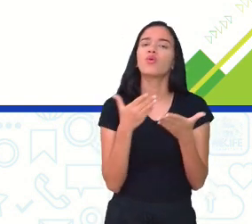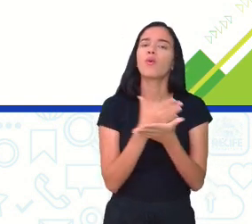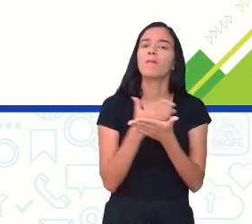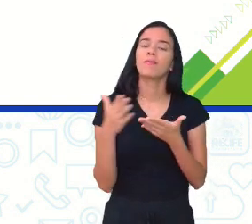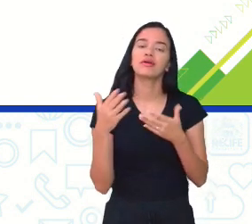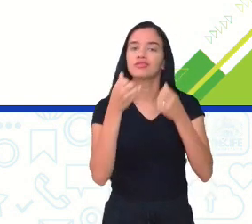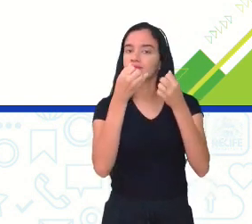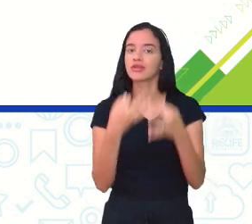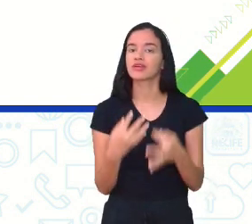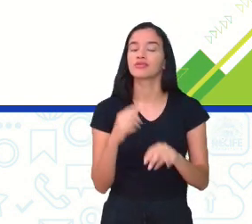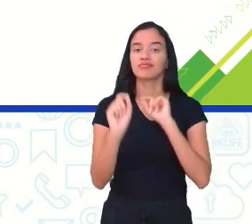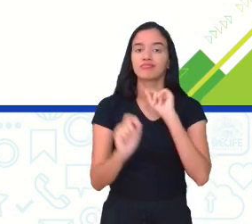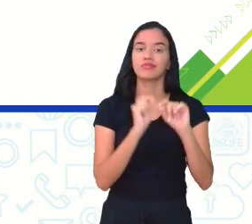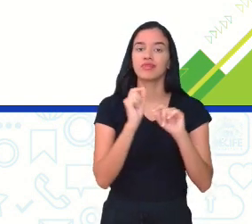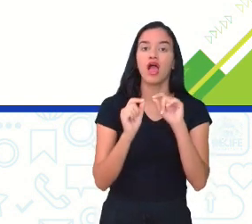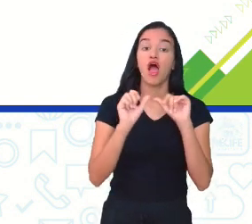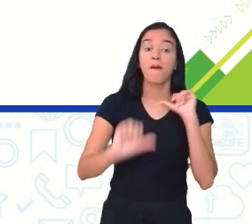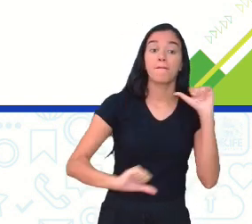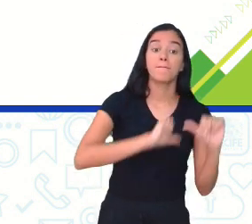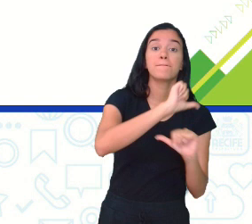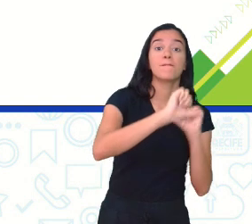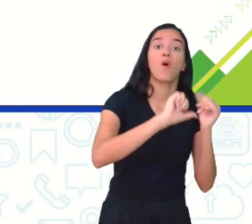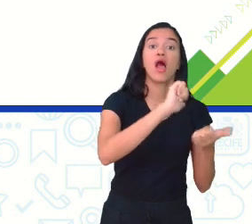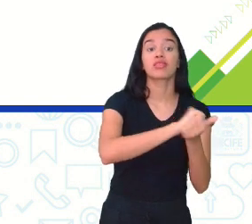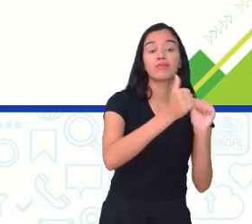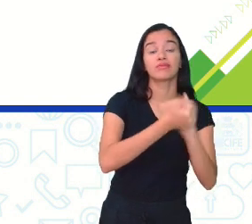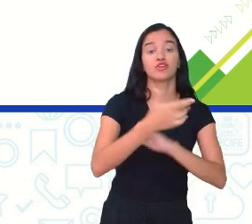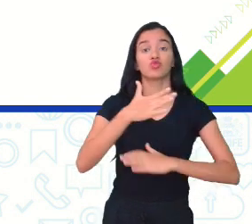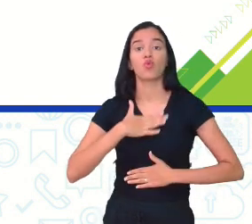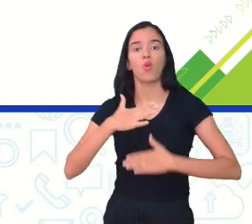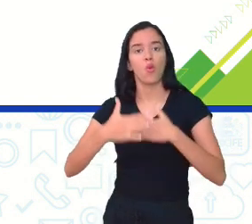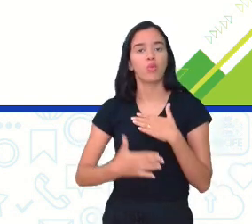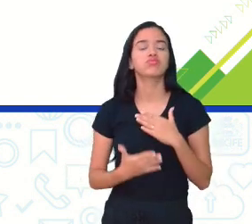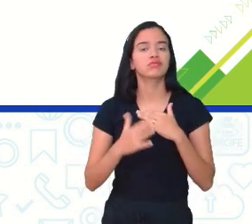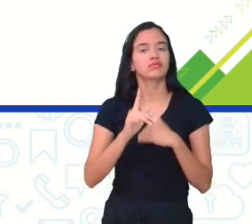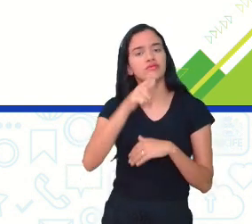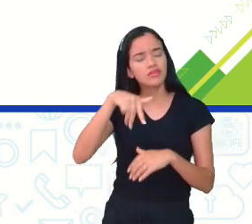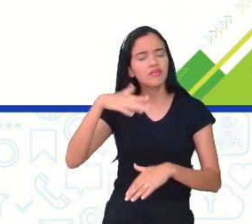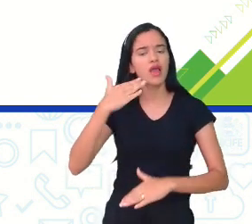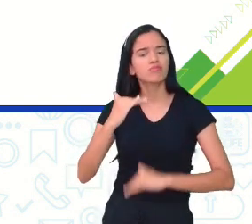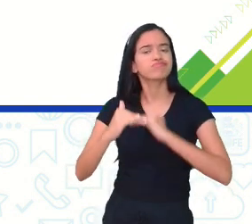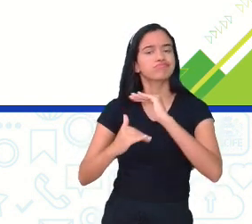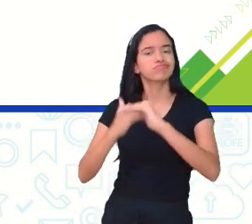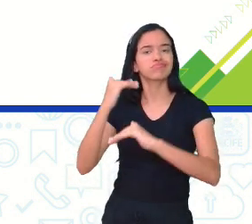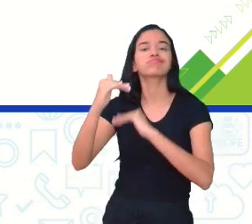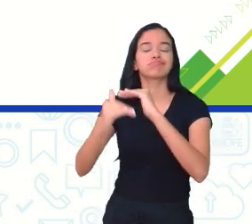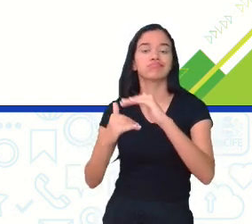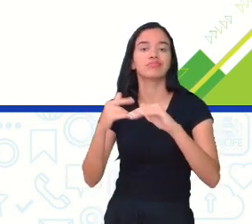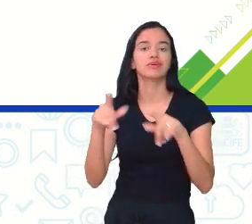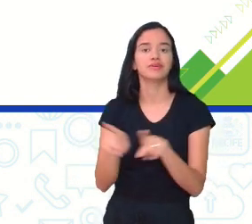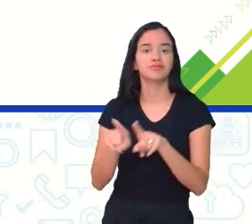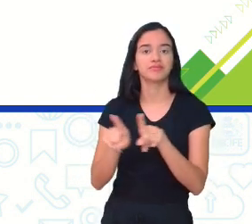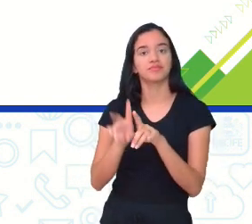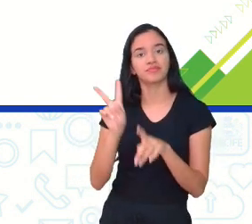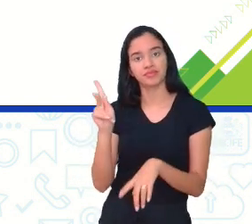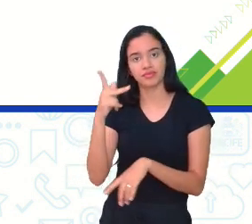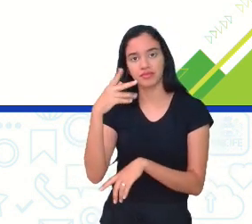que, lembra que a gente falou da mudança do corpo? Automaticamente, quando você vai mudando aí os hormônios, né?